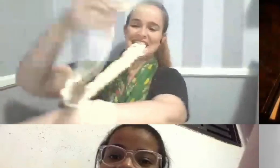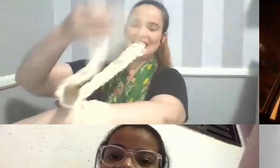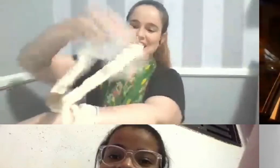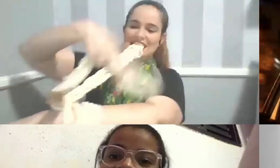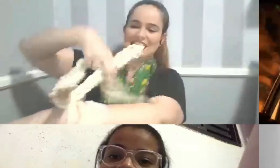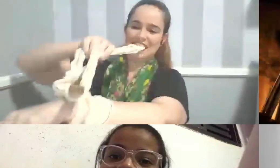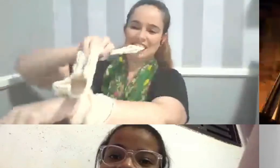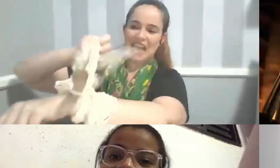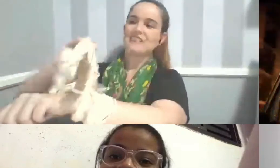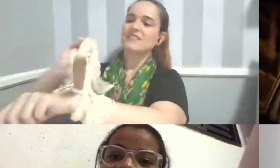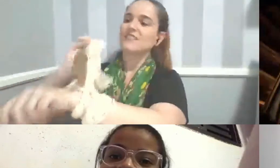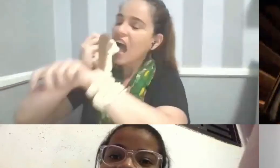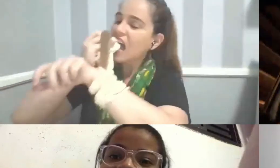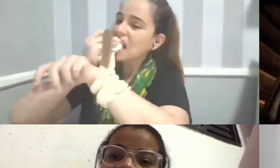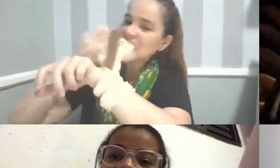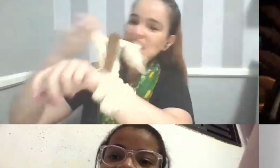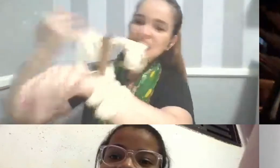Ah.